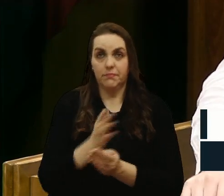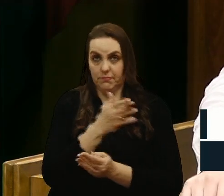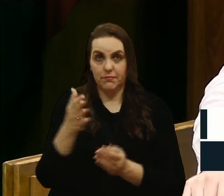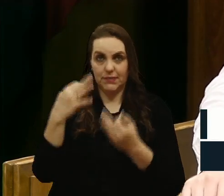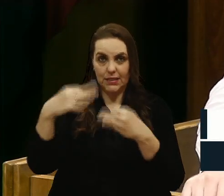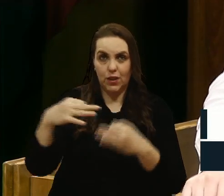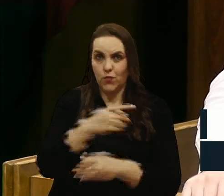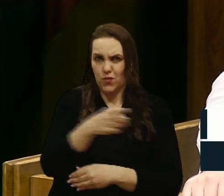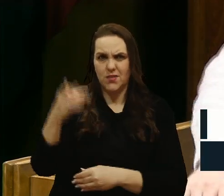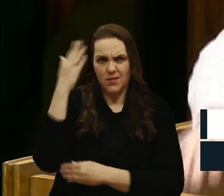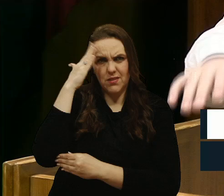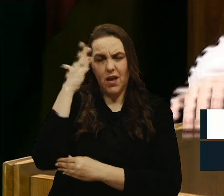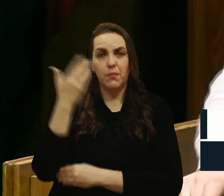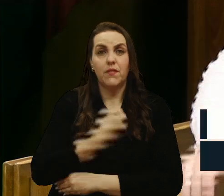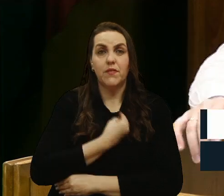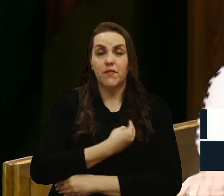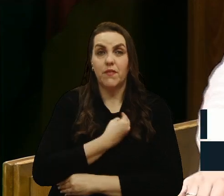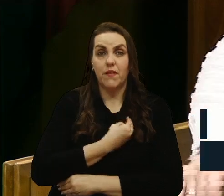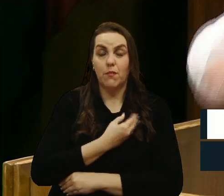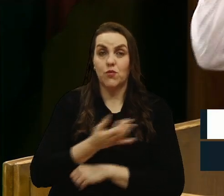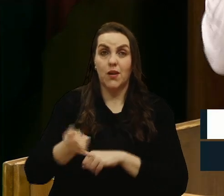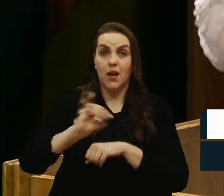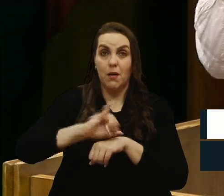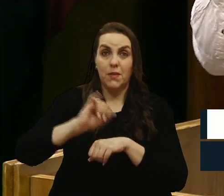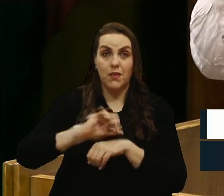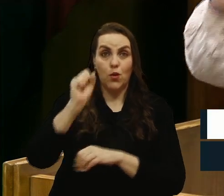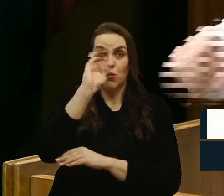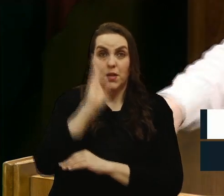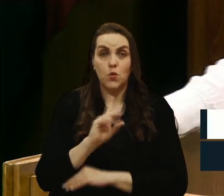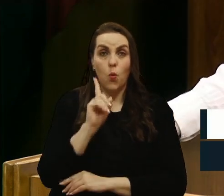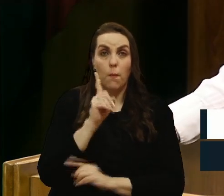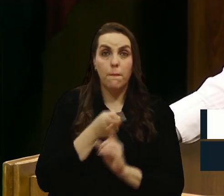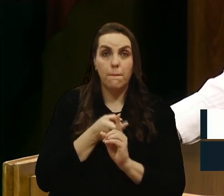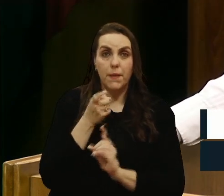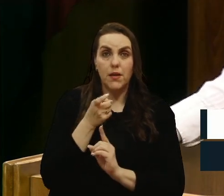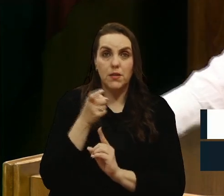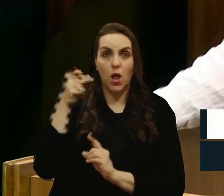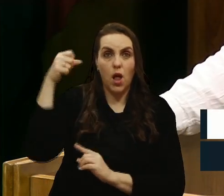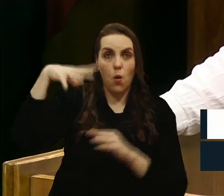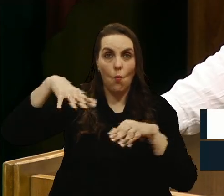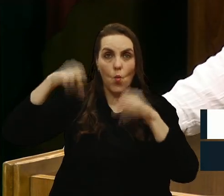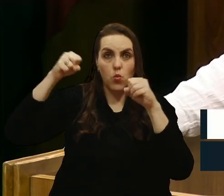Andressa. Nós vivemos uma capital do Brasil que ficou 1 mês sem luz.